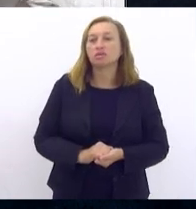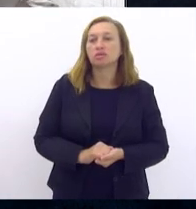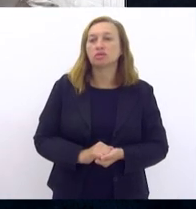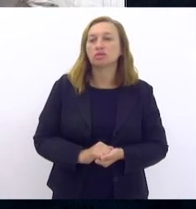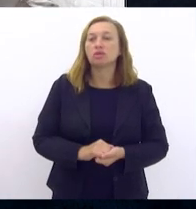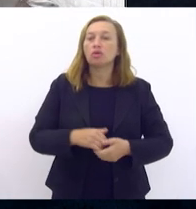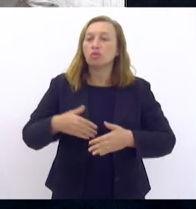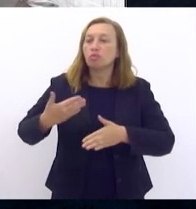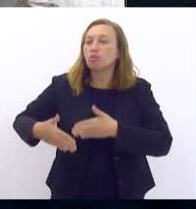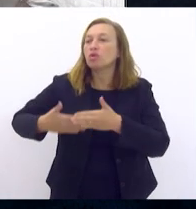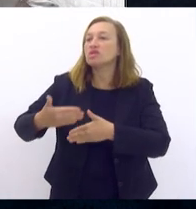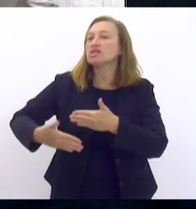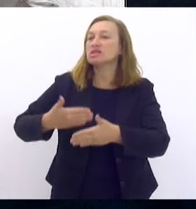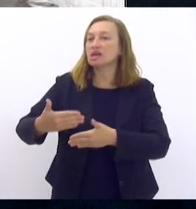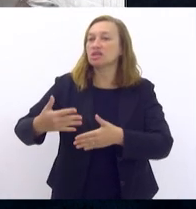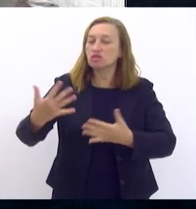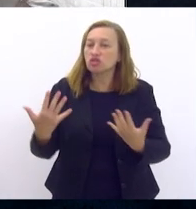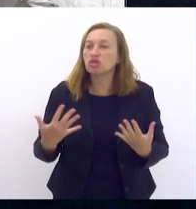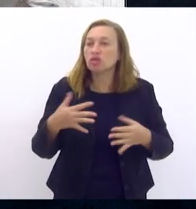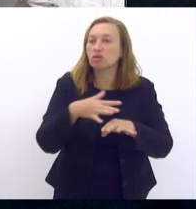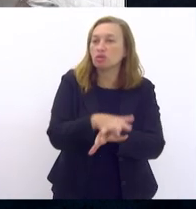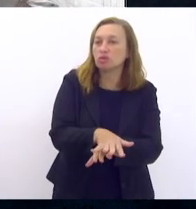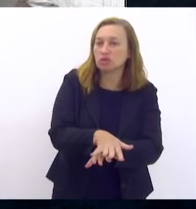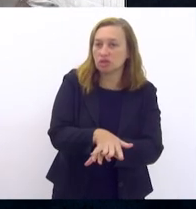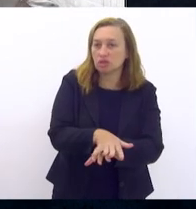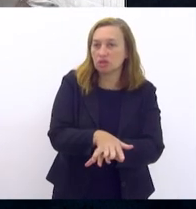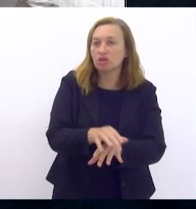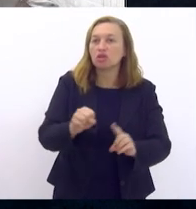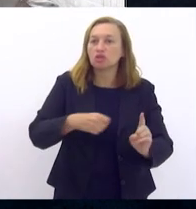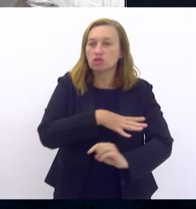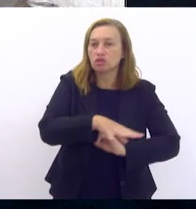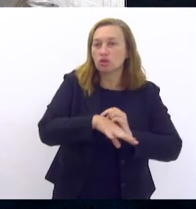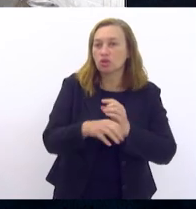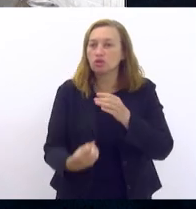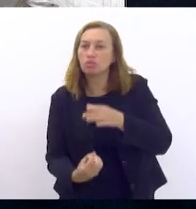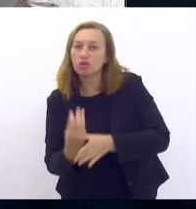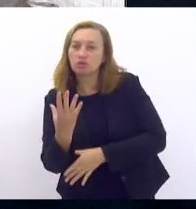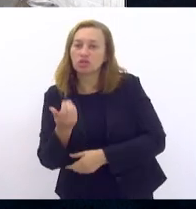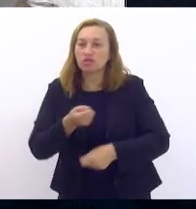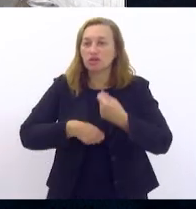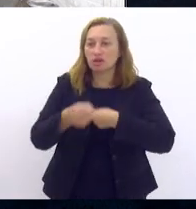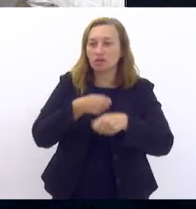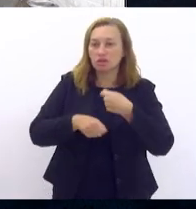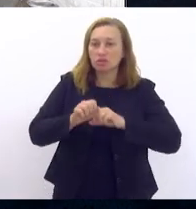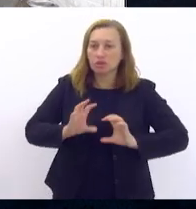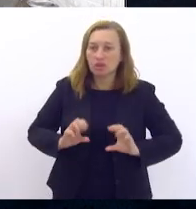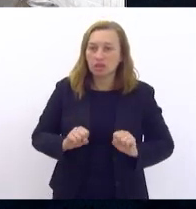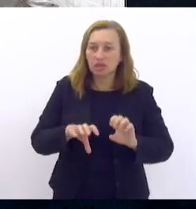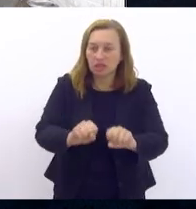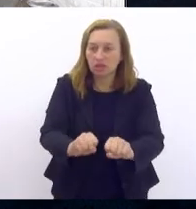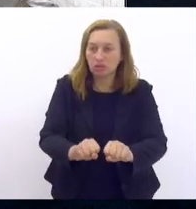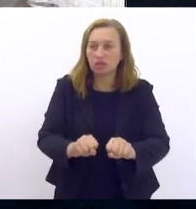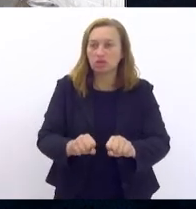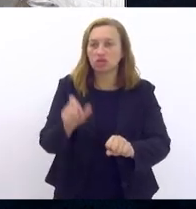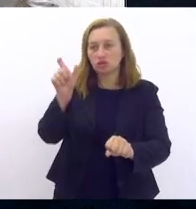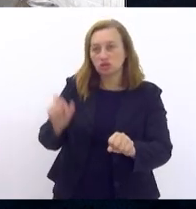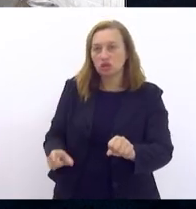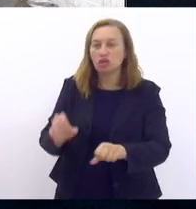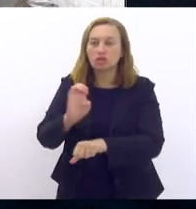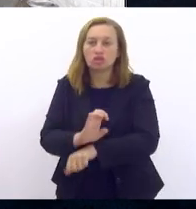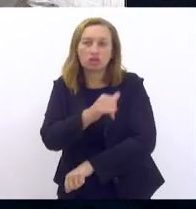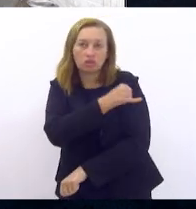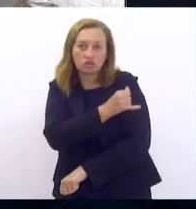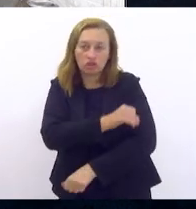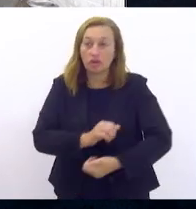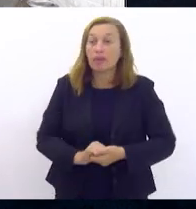um processo de inclusão sócio produtiva e socioeconômica para catadores e catadores do Estado do Rio